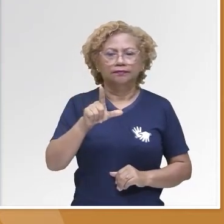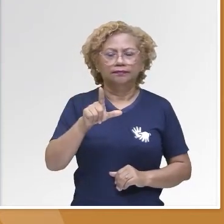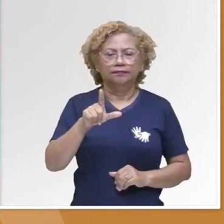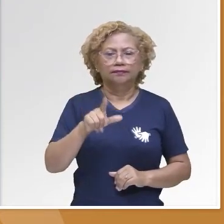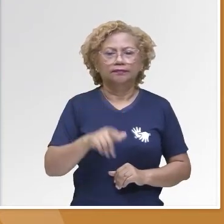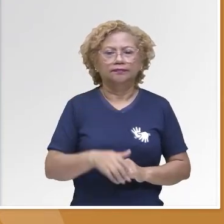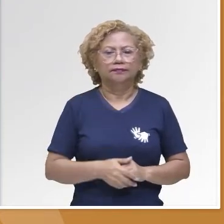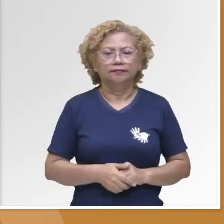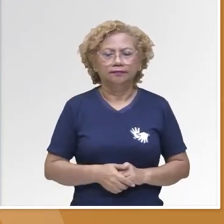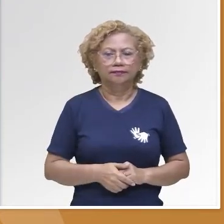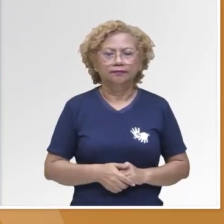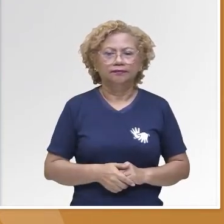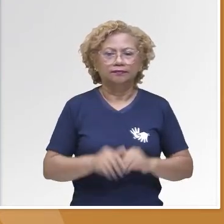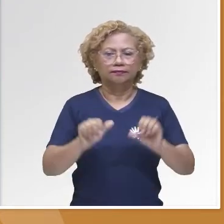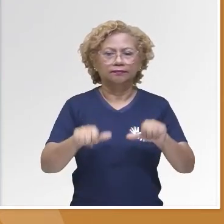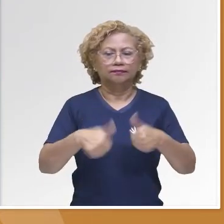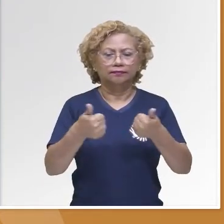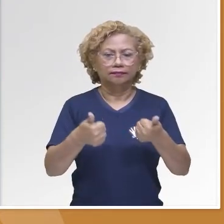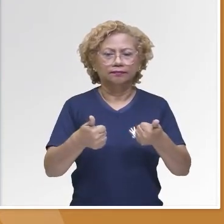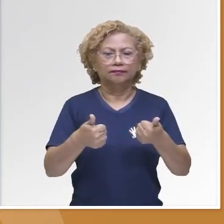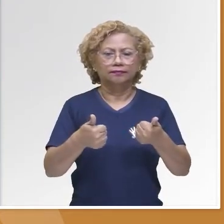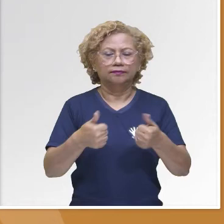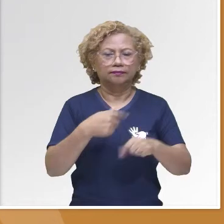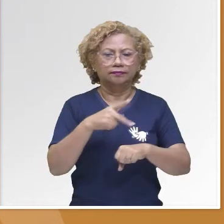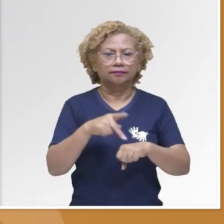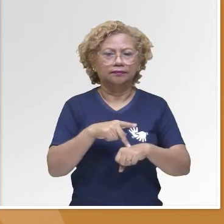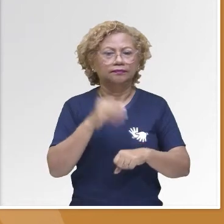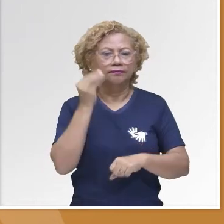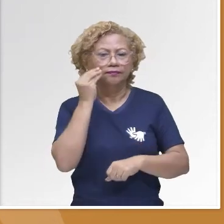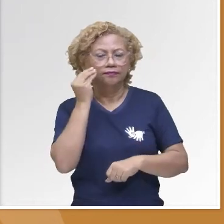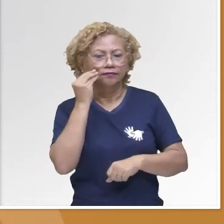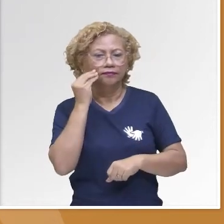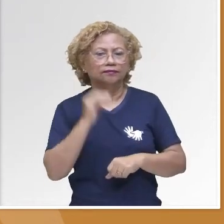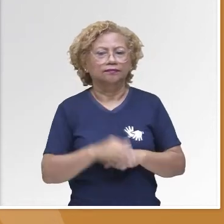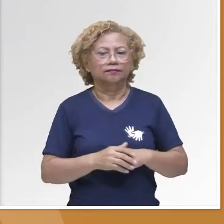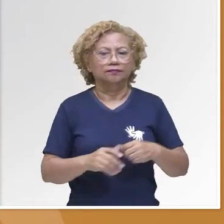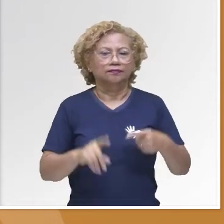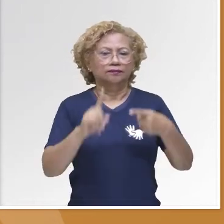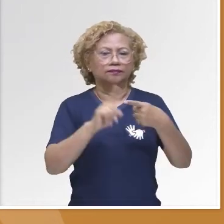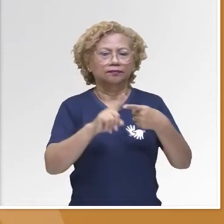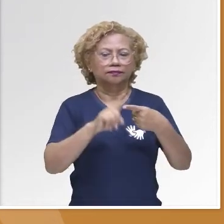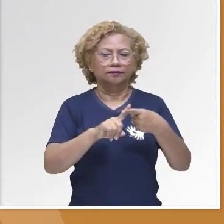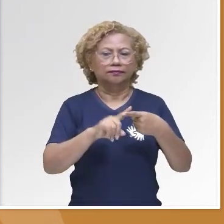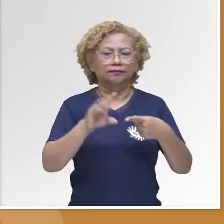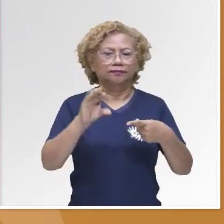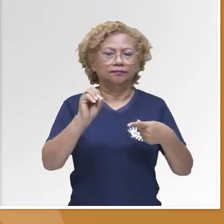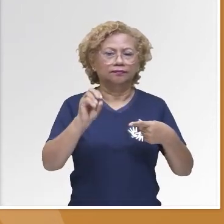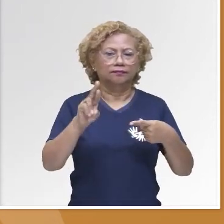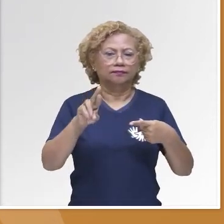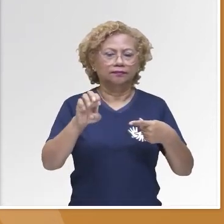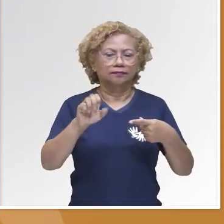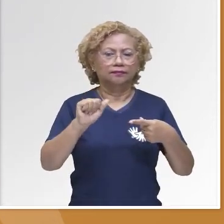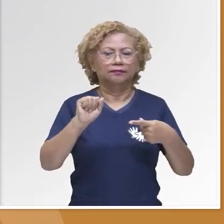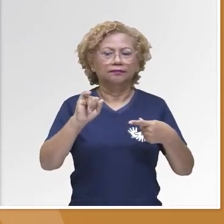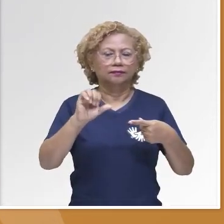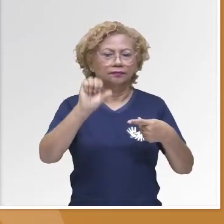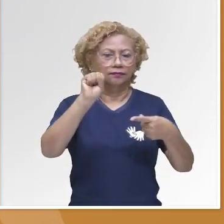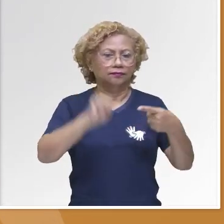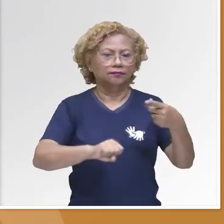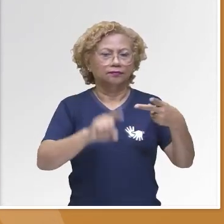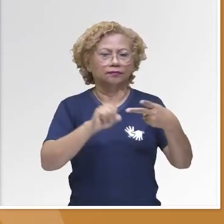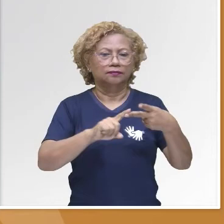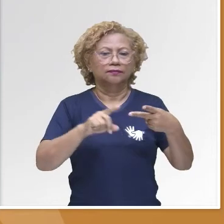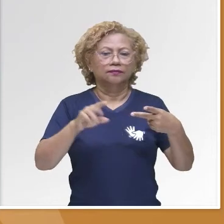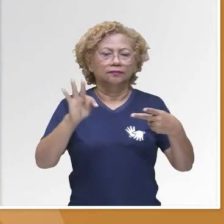quais são esses países dos tigres asiáticos? Então, a gente tem aí a Coreia do Sul, Taiwan, que também é chamado